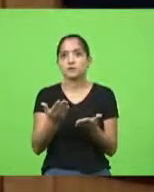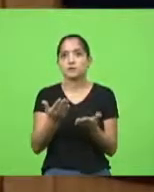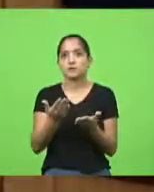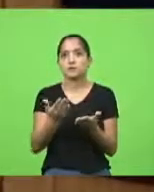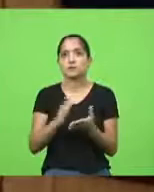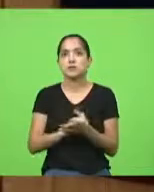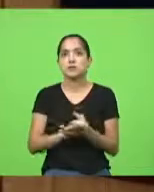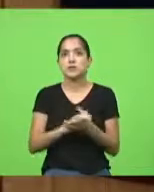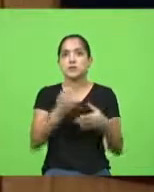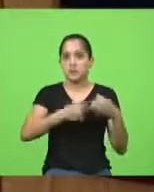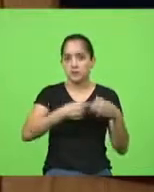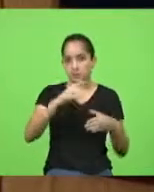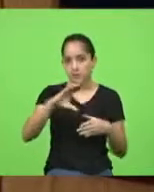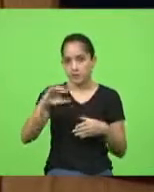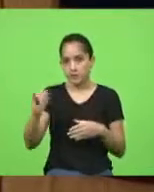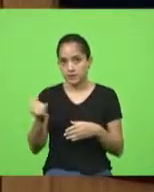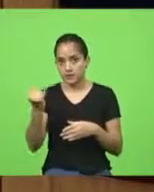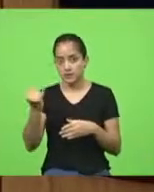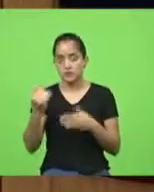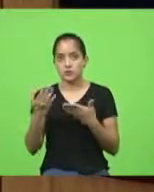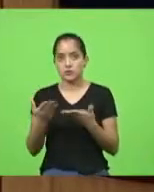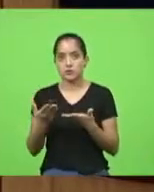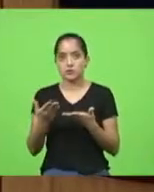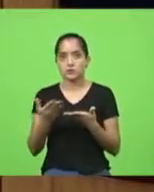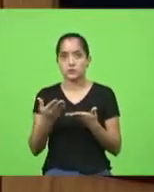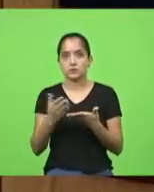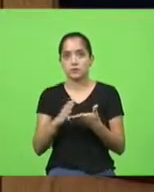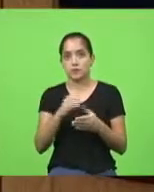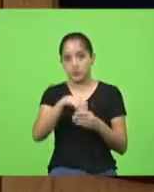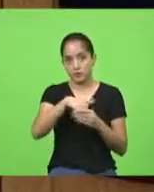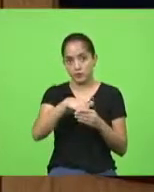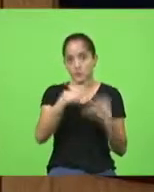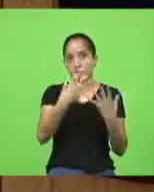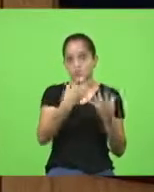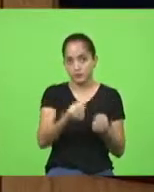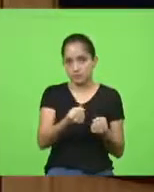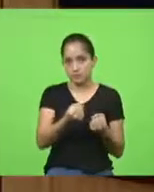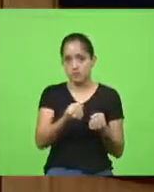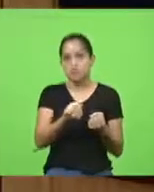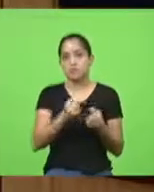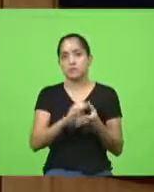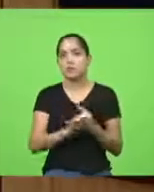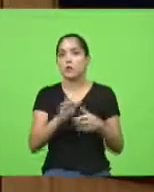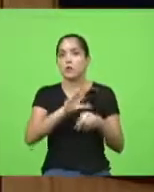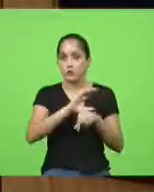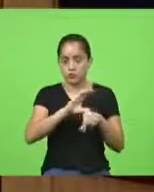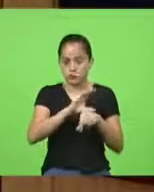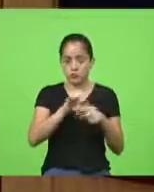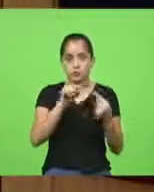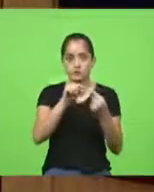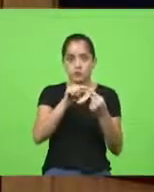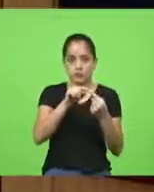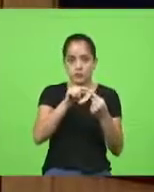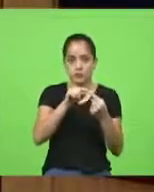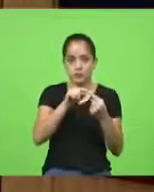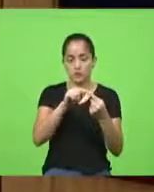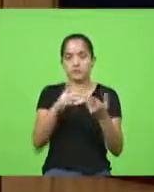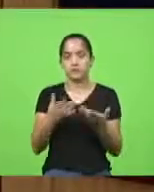passou pela CCJ, como eu votei favorável pela sua constitucionalidade, ele é constitucional, não tem problema